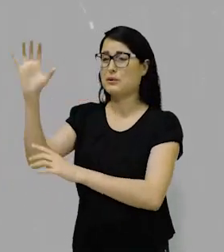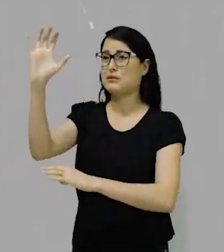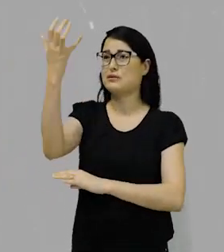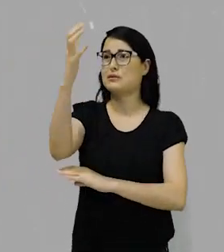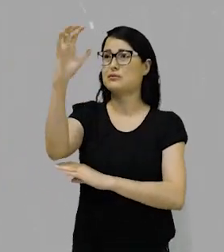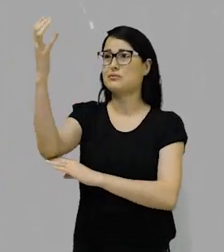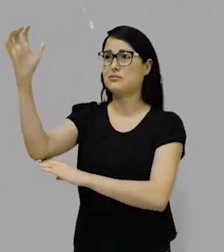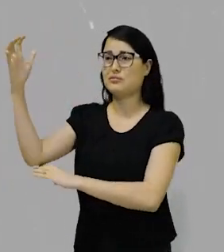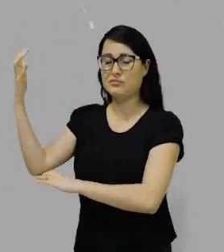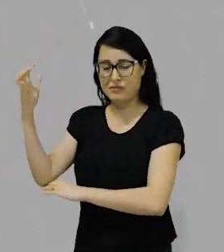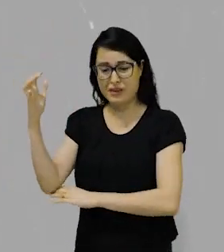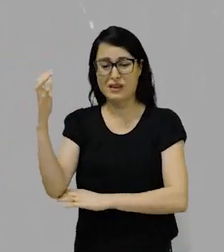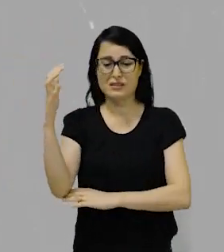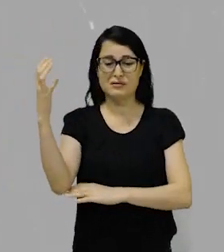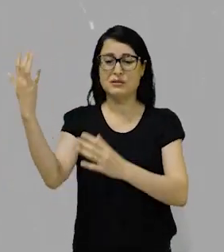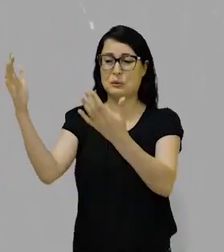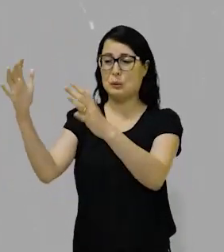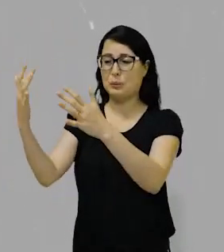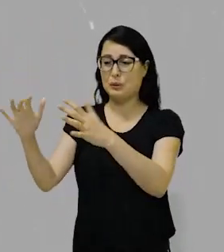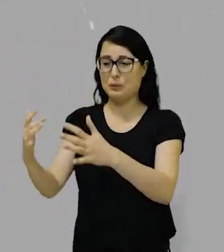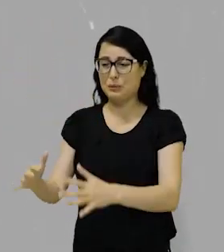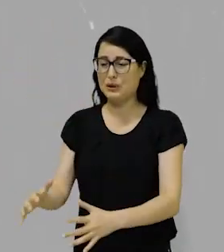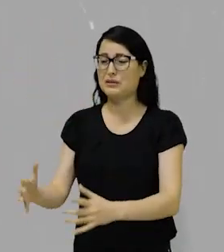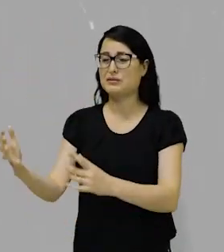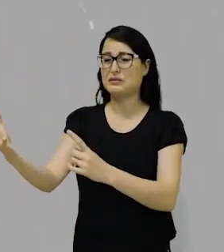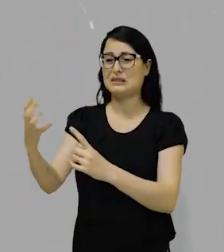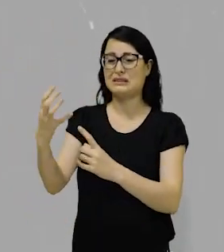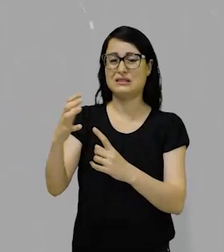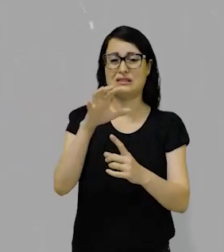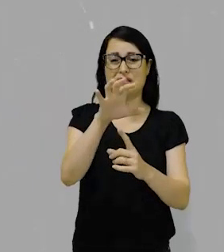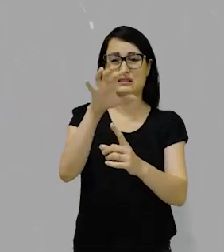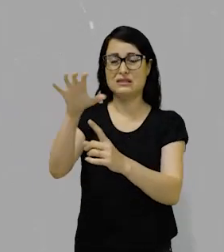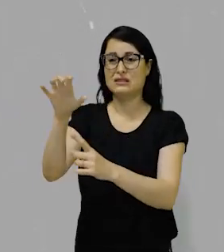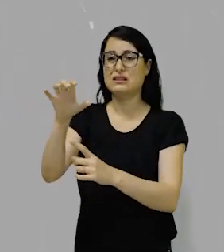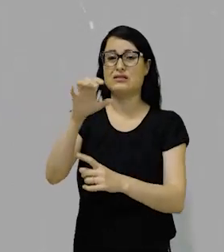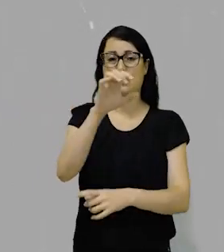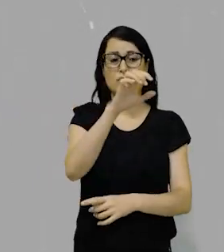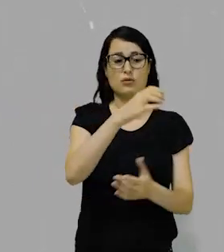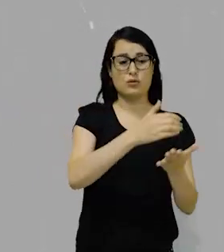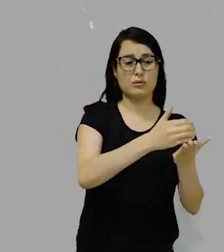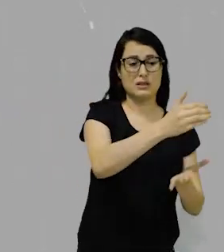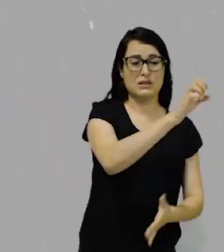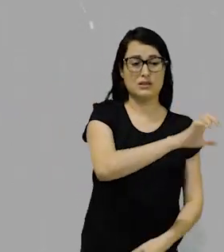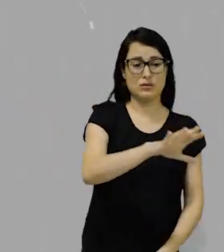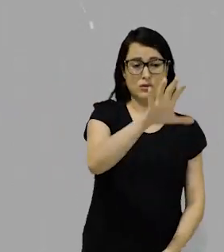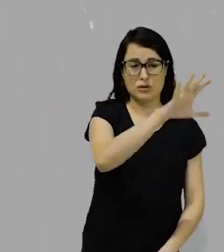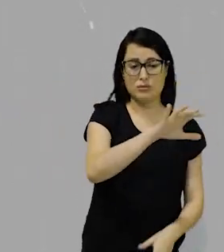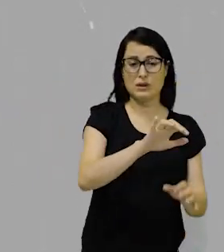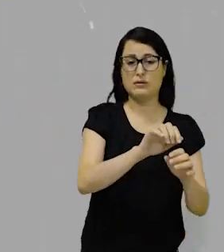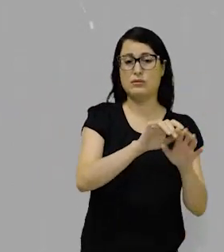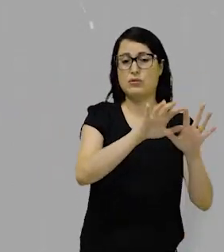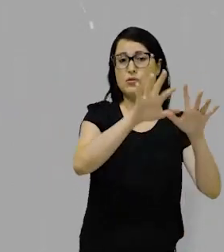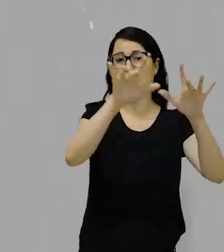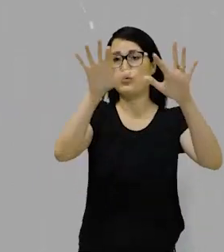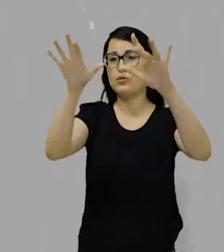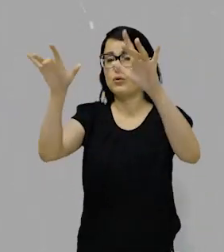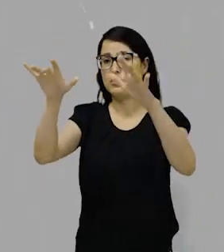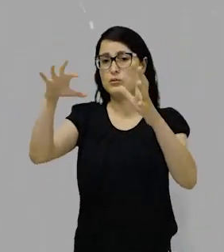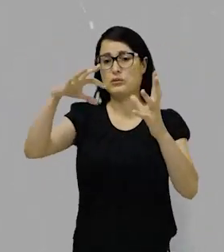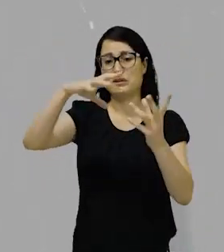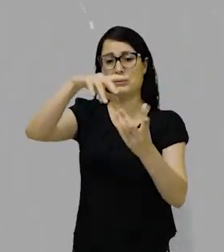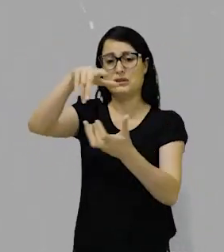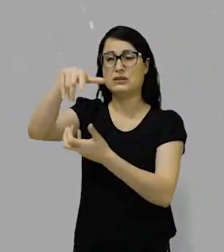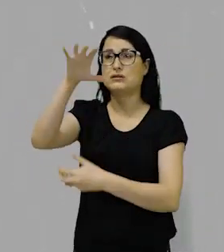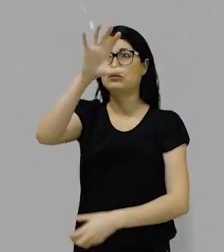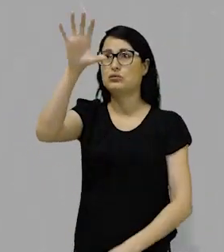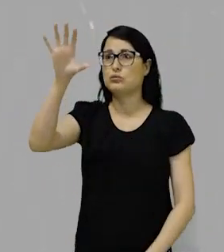tá? E essa degradação ela começa ali na Europa, mas depois ela vai se espalhar para outras regiões do mundo, tá? Então a Revolução Industrial ela